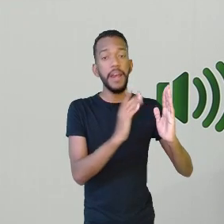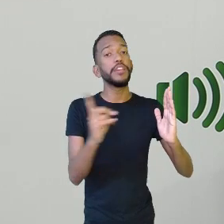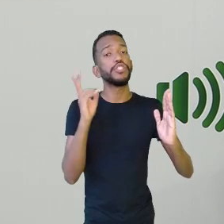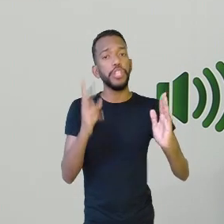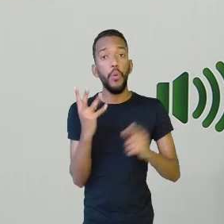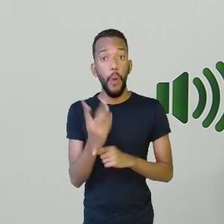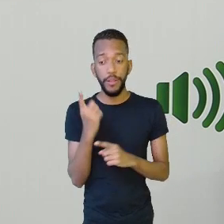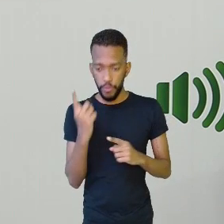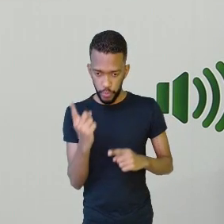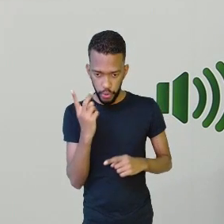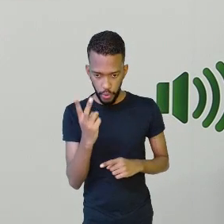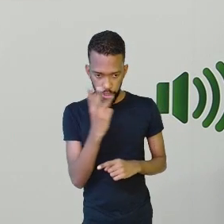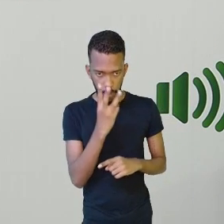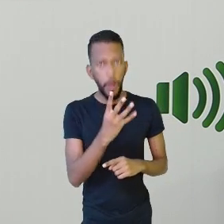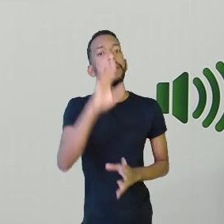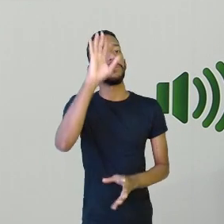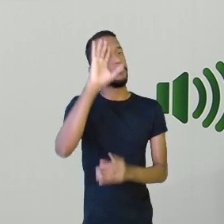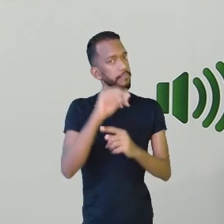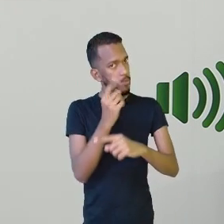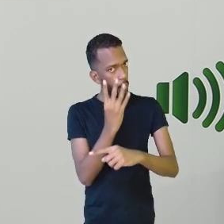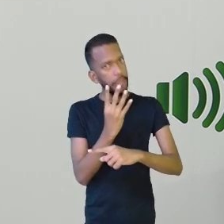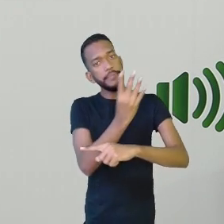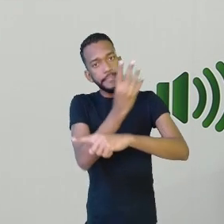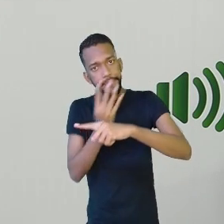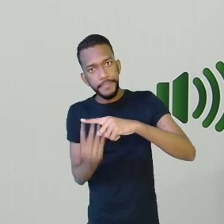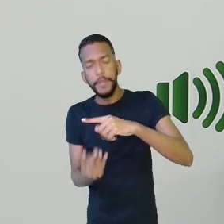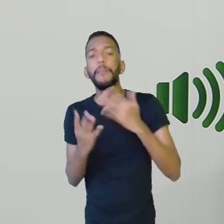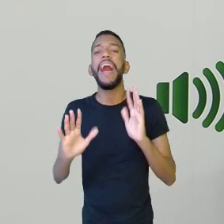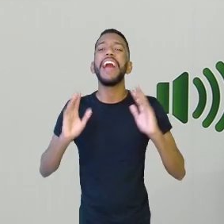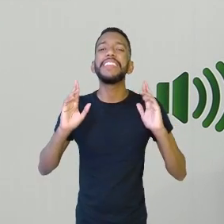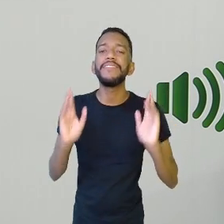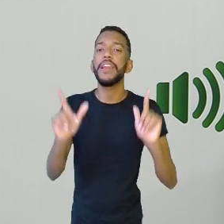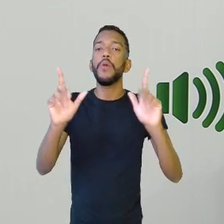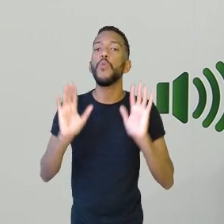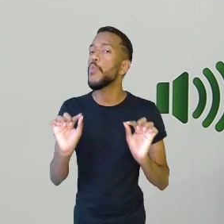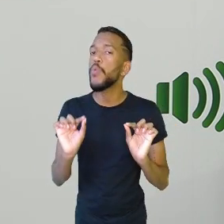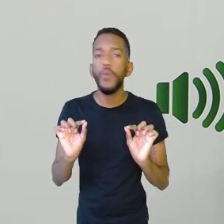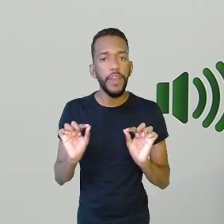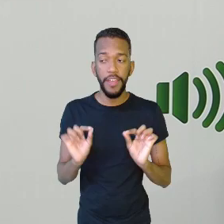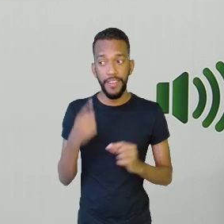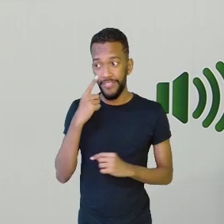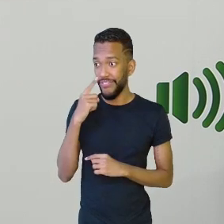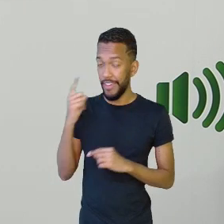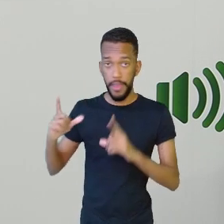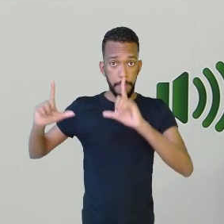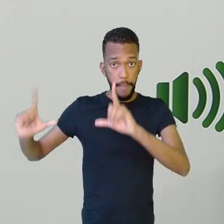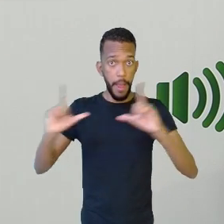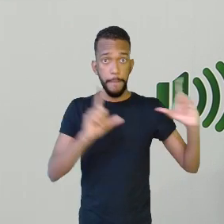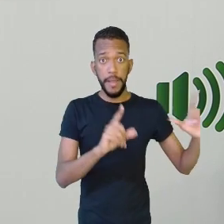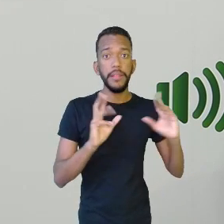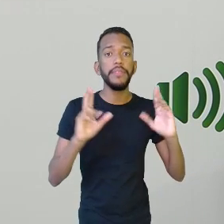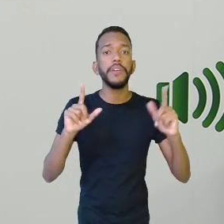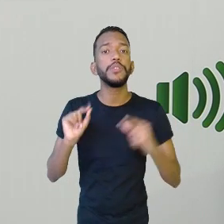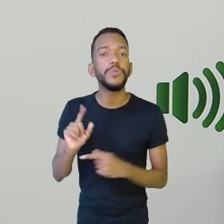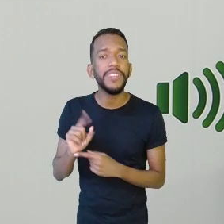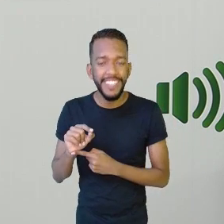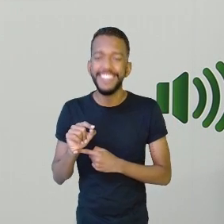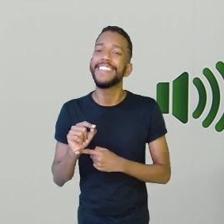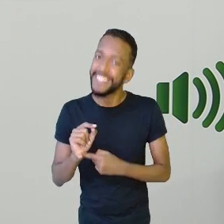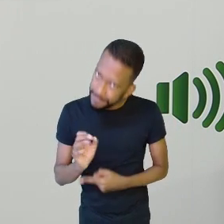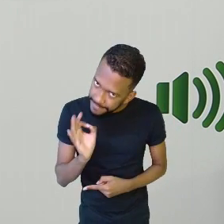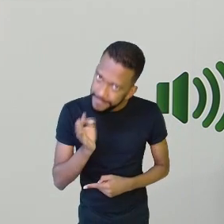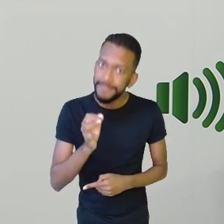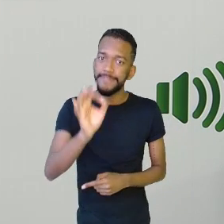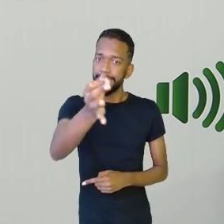em 4 partes, aqui também. Qual é a diferença desta parte para esta? Isso